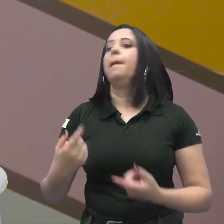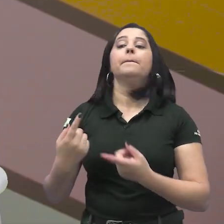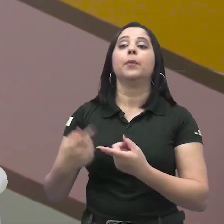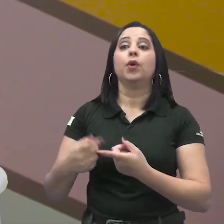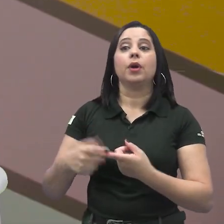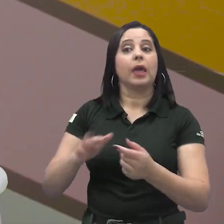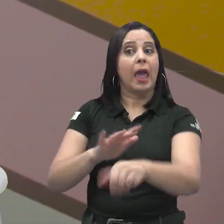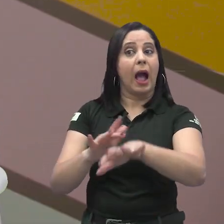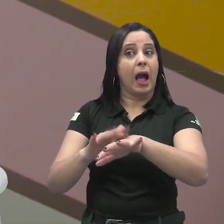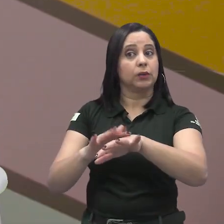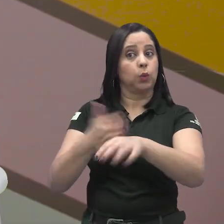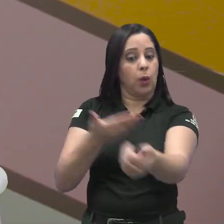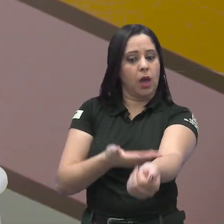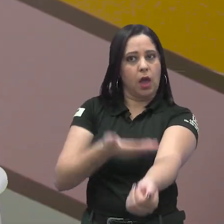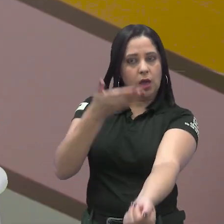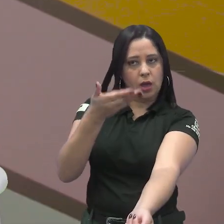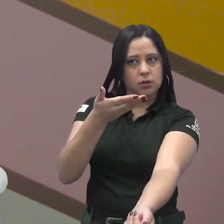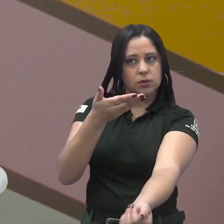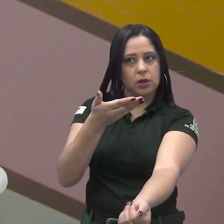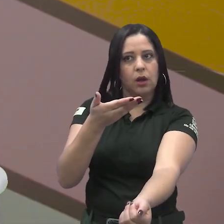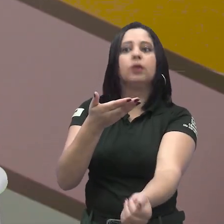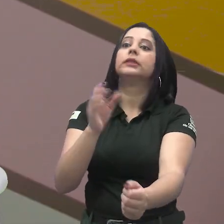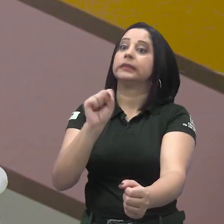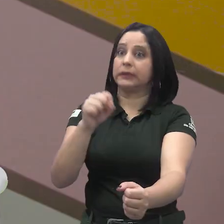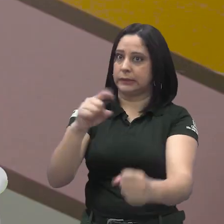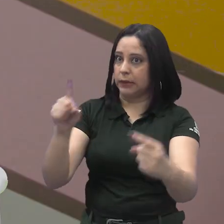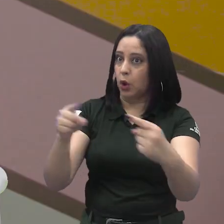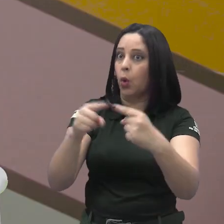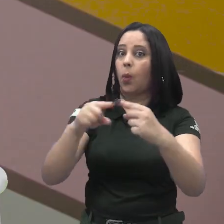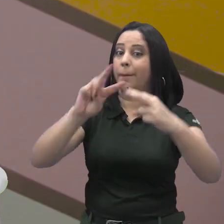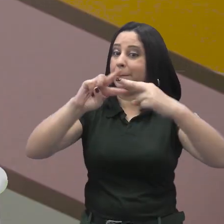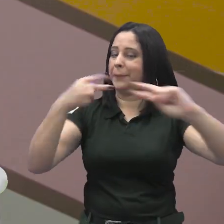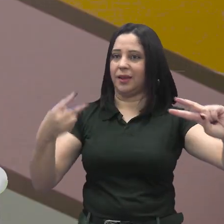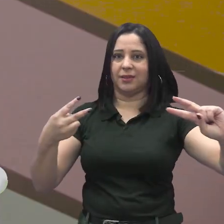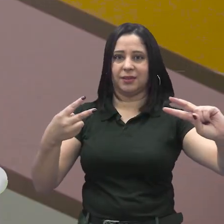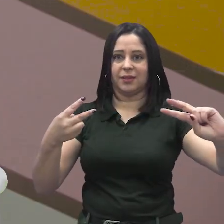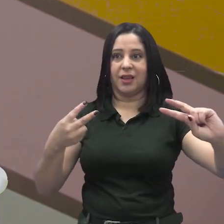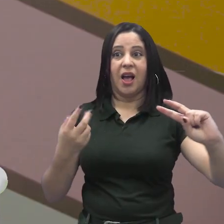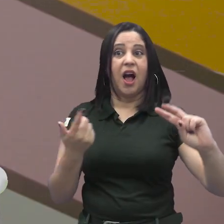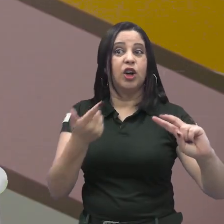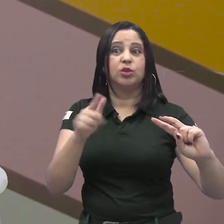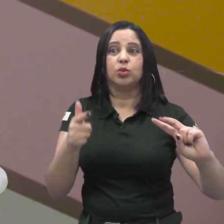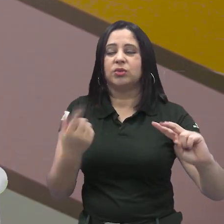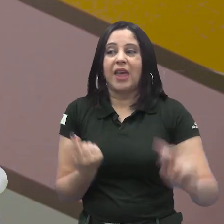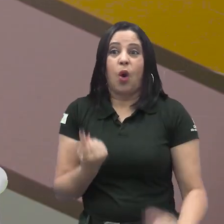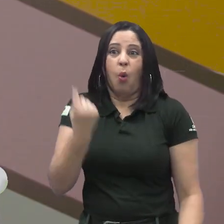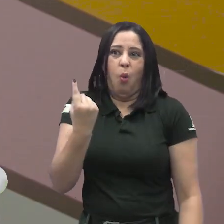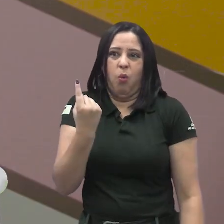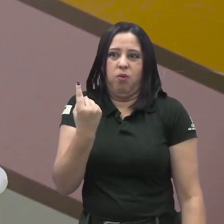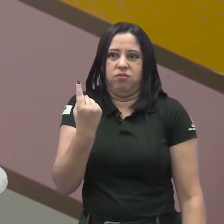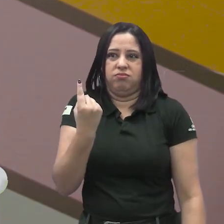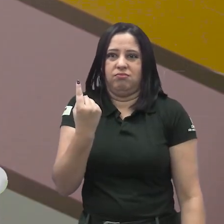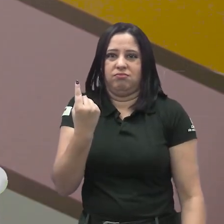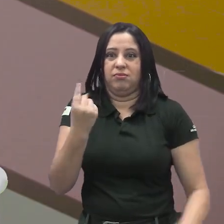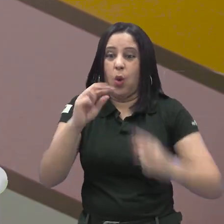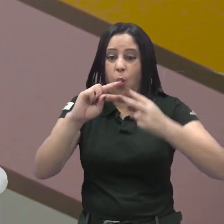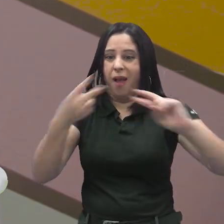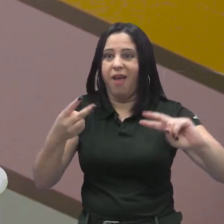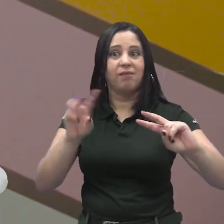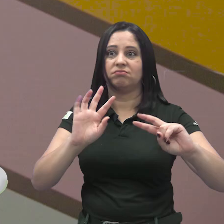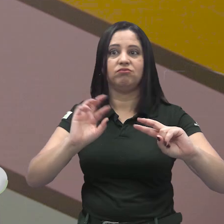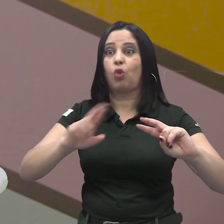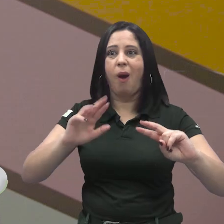hipertensão arterial é muito importante um fator hereditário nela. Não existe um gene único que a causa, mas são vários